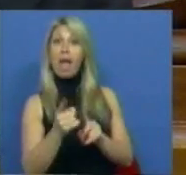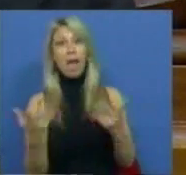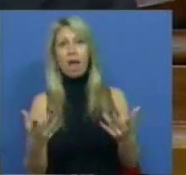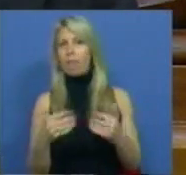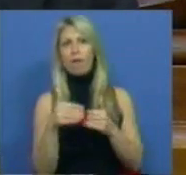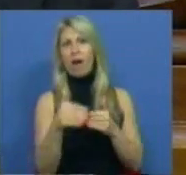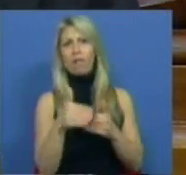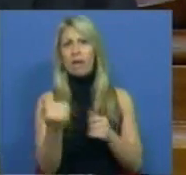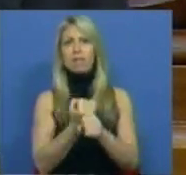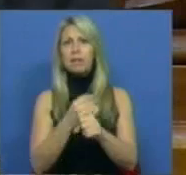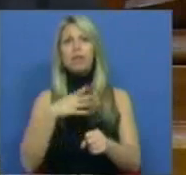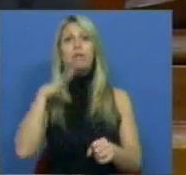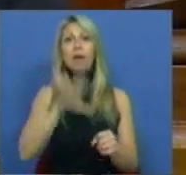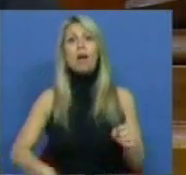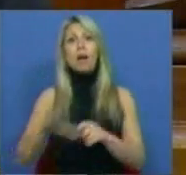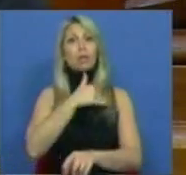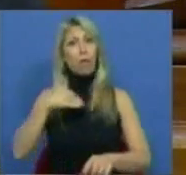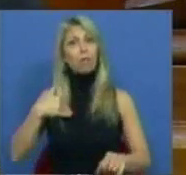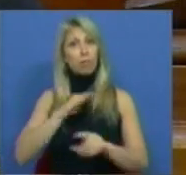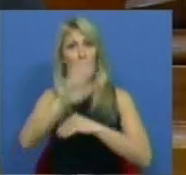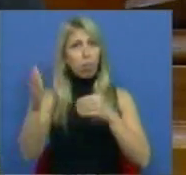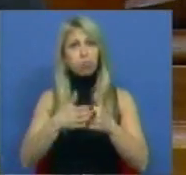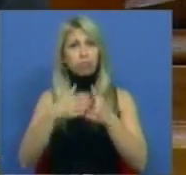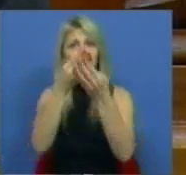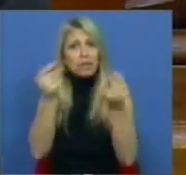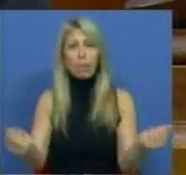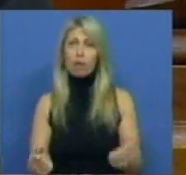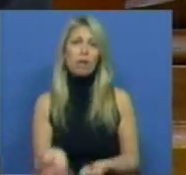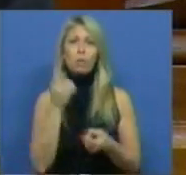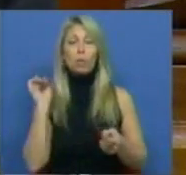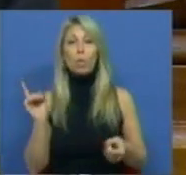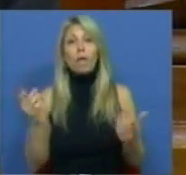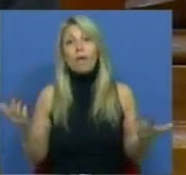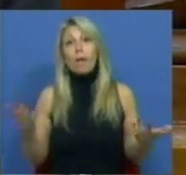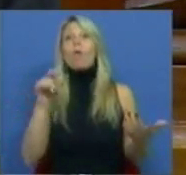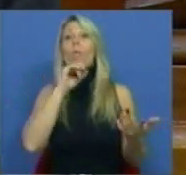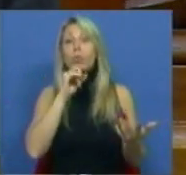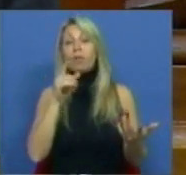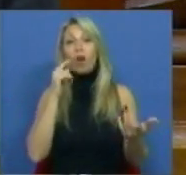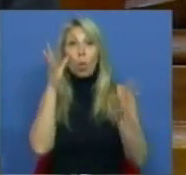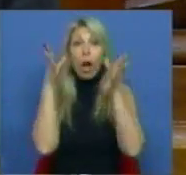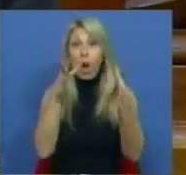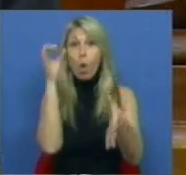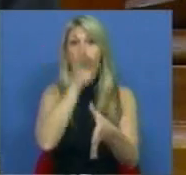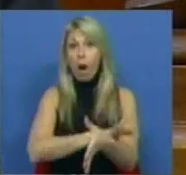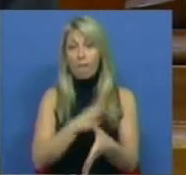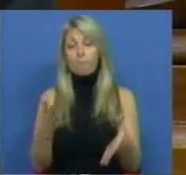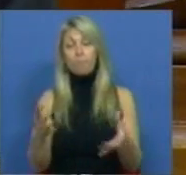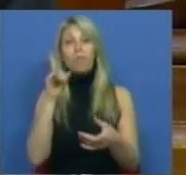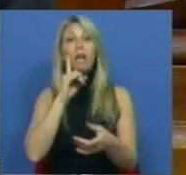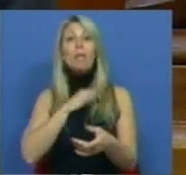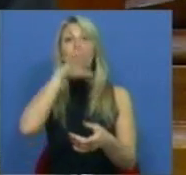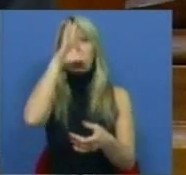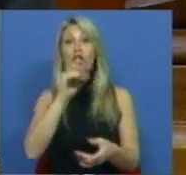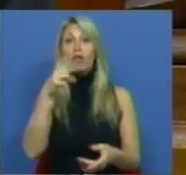Serviço Nacional de Saúde. Provavelmente, num momento de rara distração, a Ministra Ana Jorge pôs